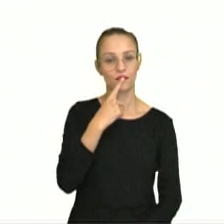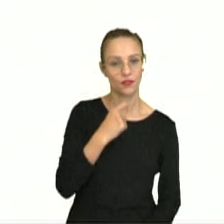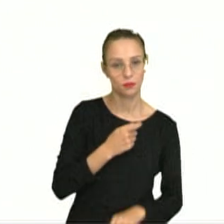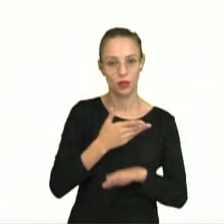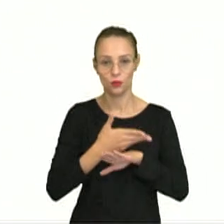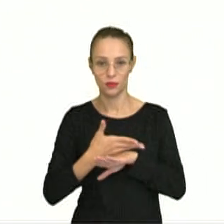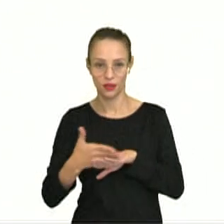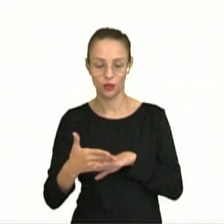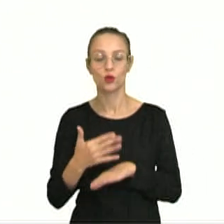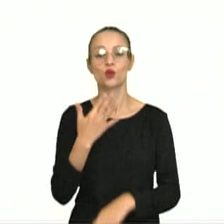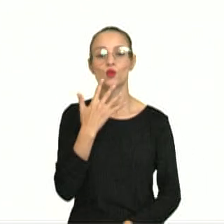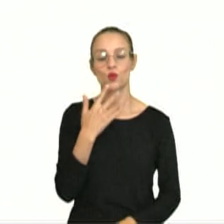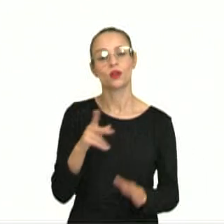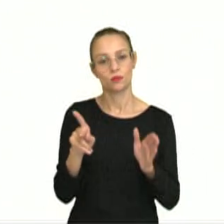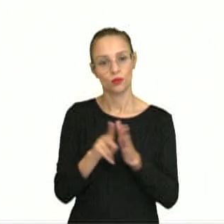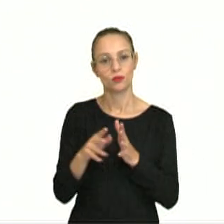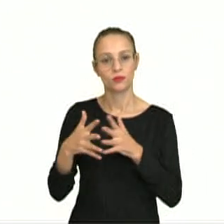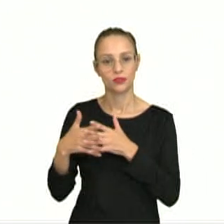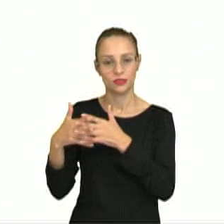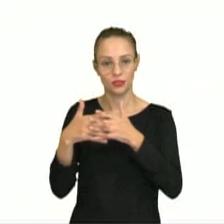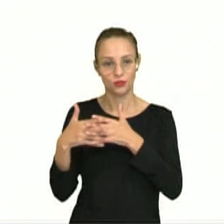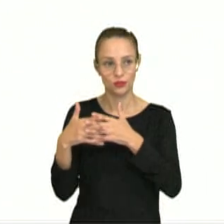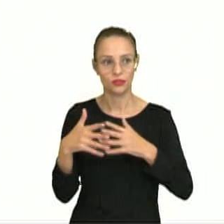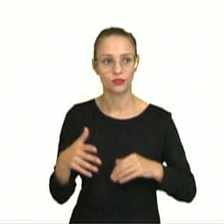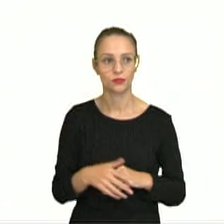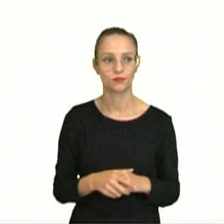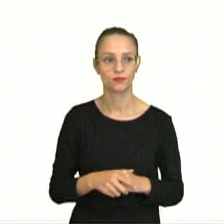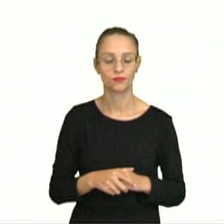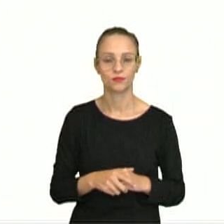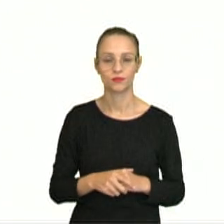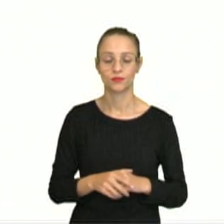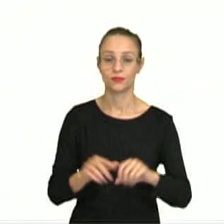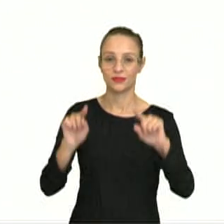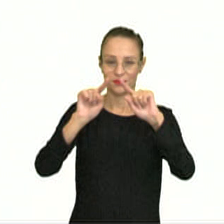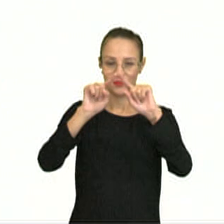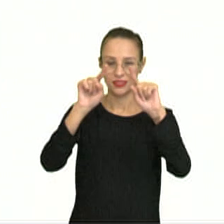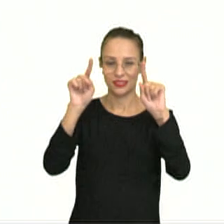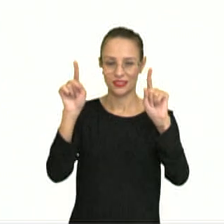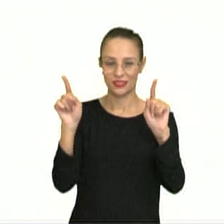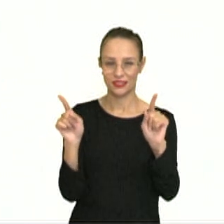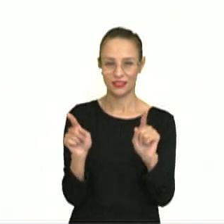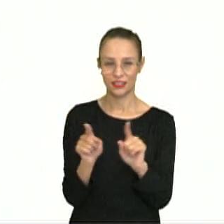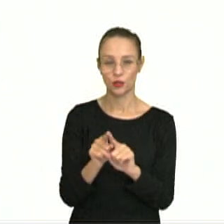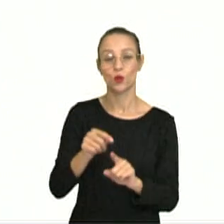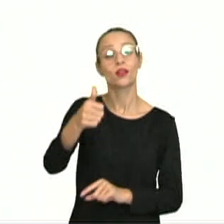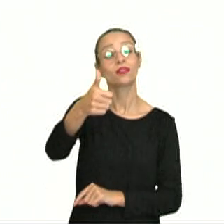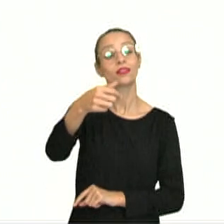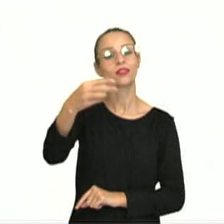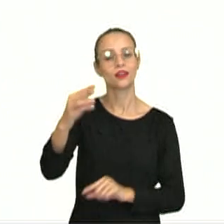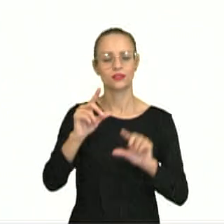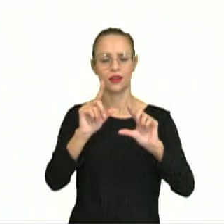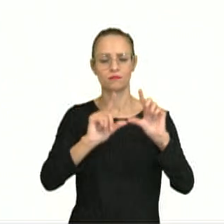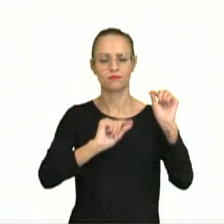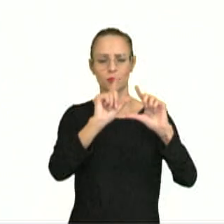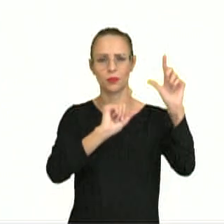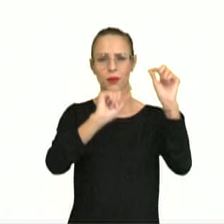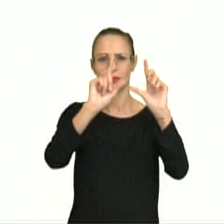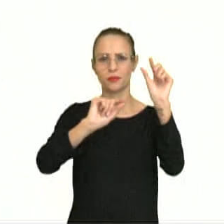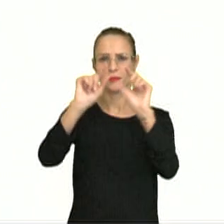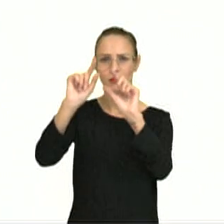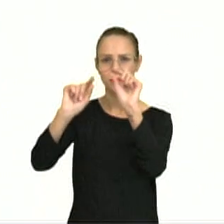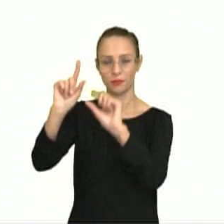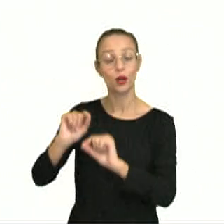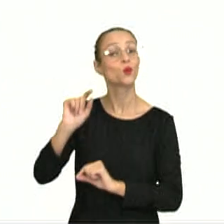branco, cores, né, dos Estados Unidos. E ela tem aqui nesse círculo 13 estrelas. Essas 13 estrelas